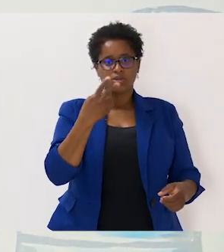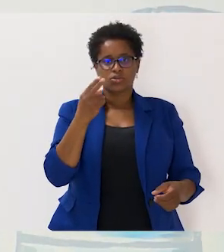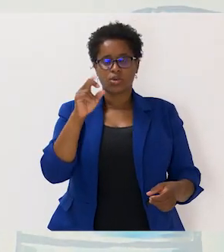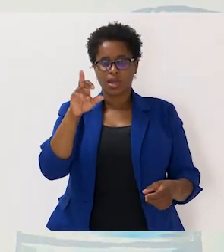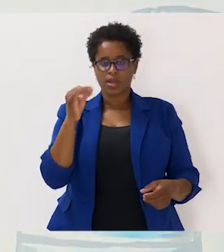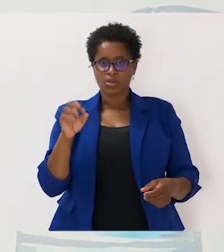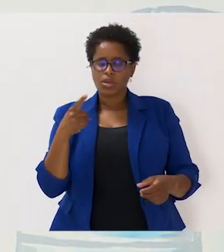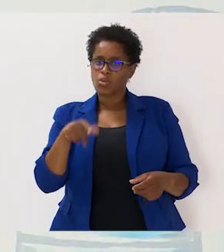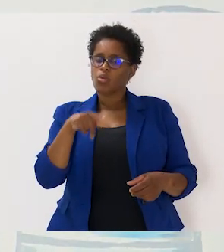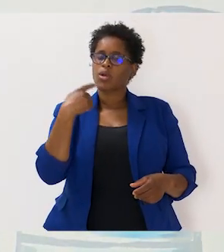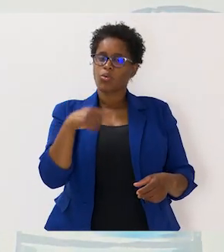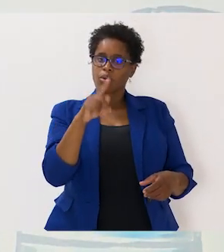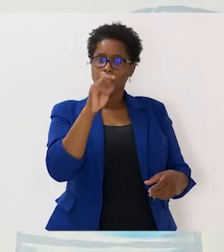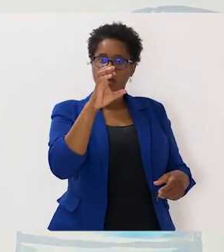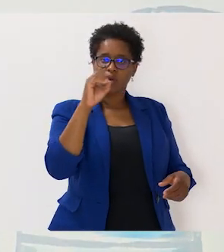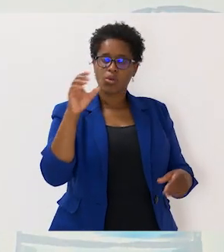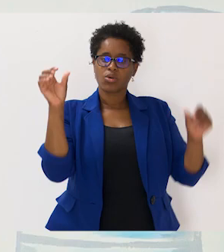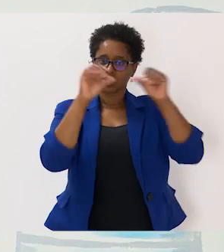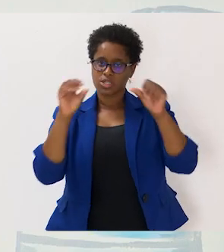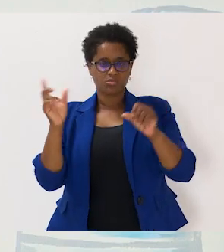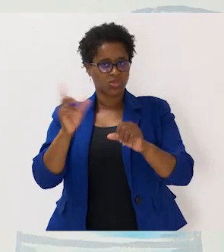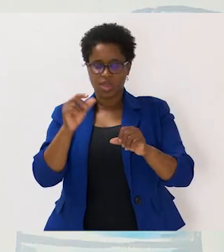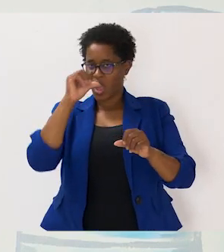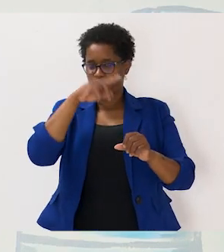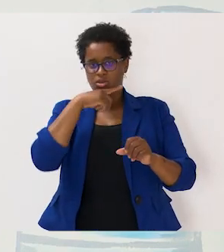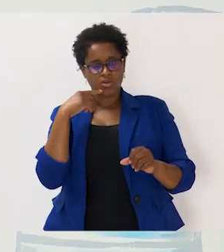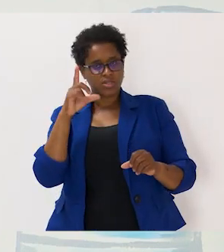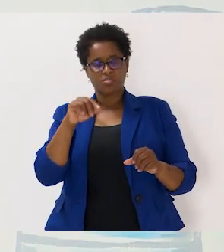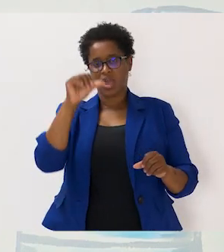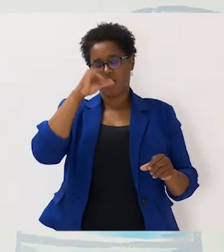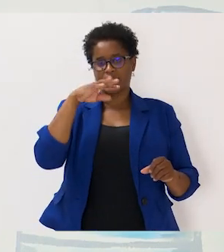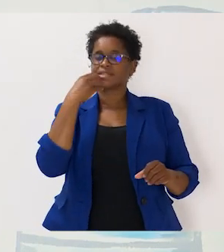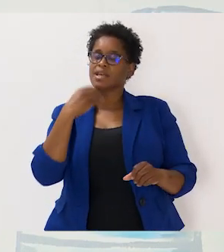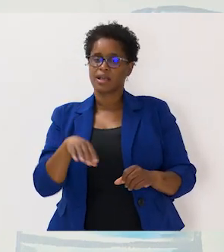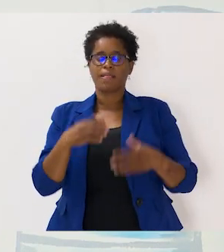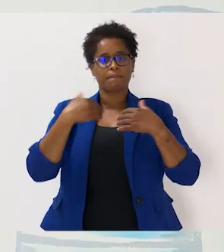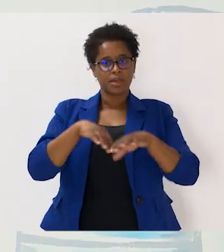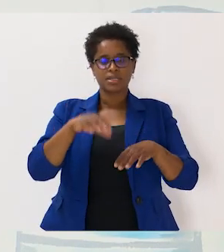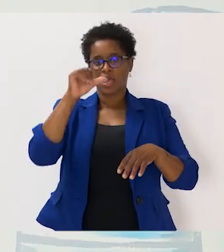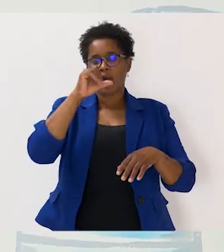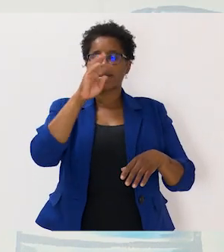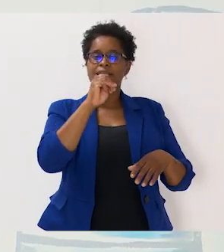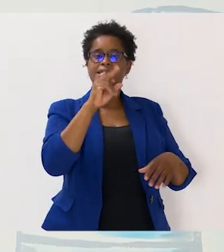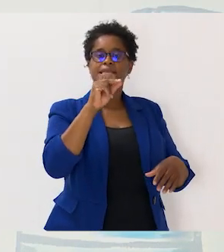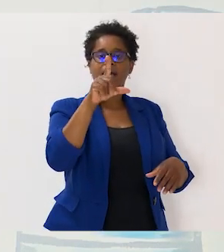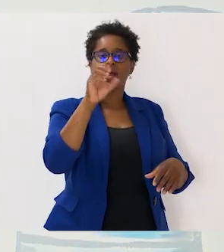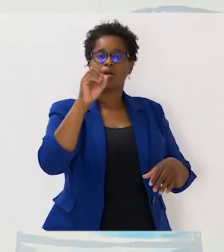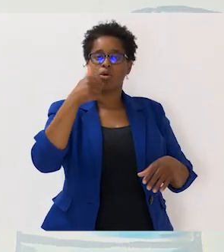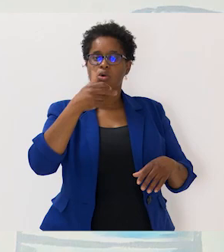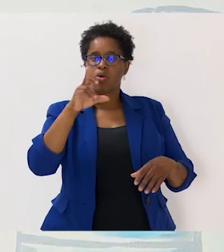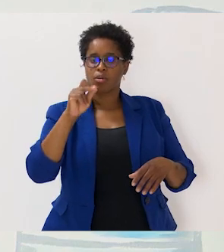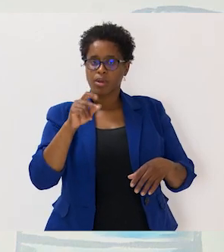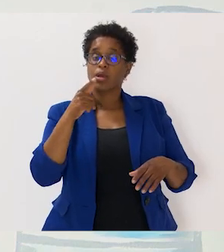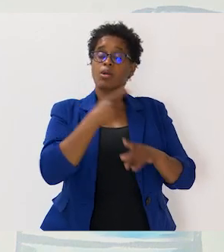um ecossistema que não é nem de água doce e nem de água salgada, mas sim de água salobre, ok? Porque